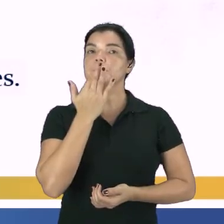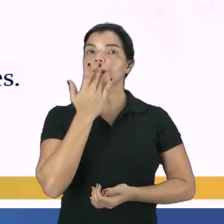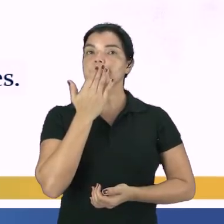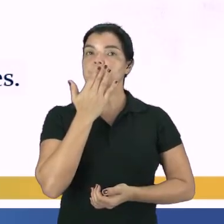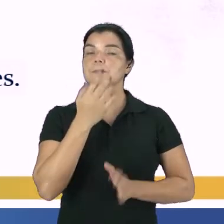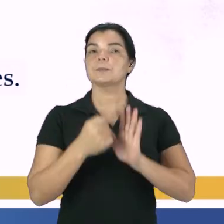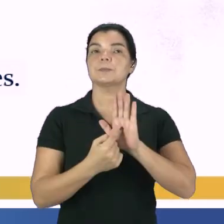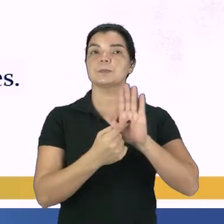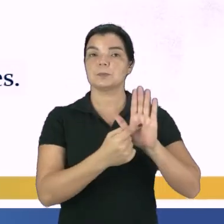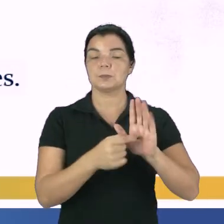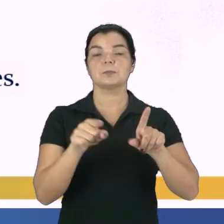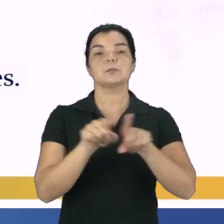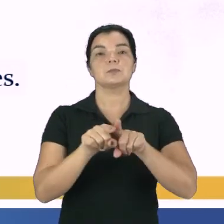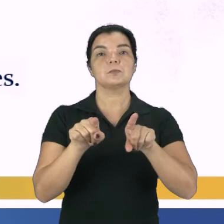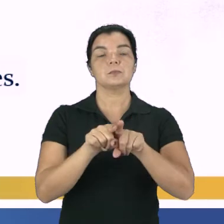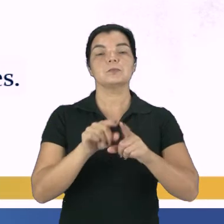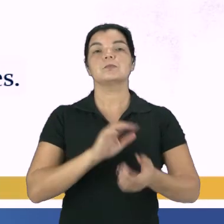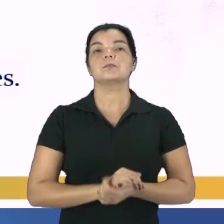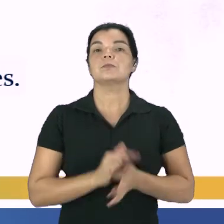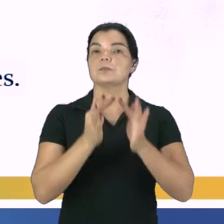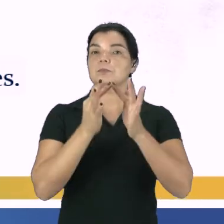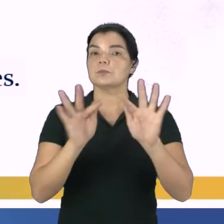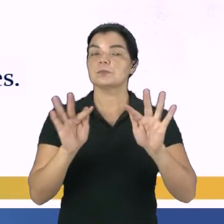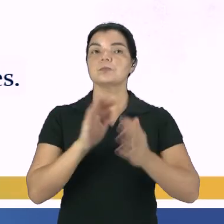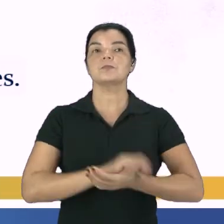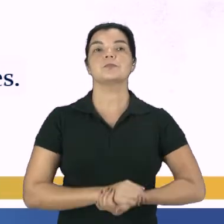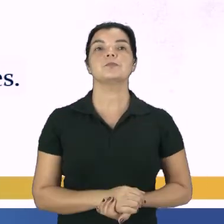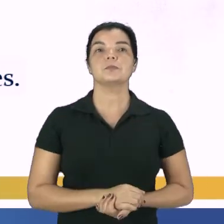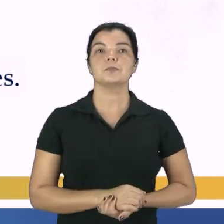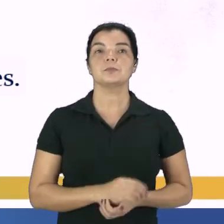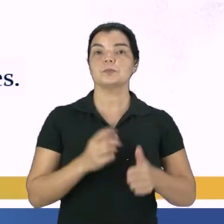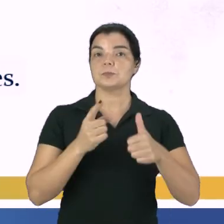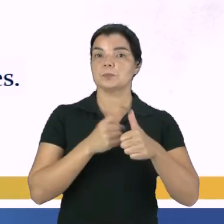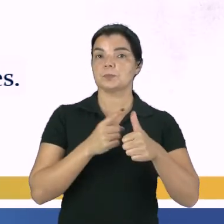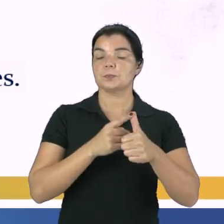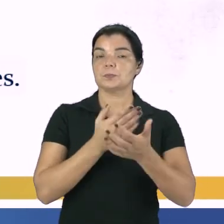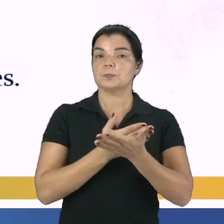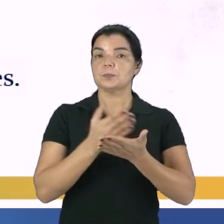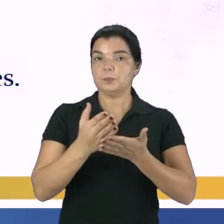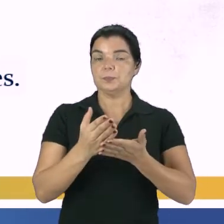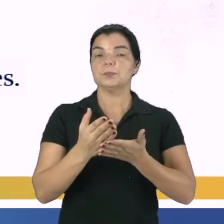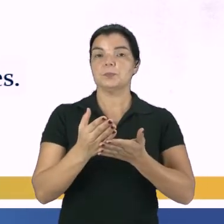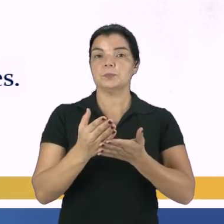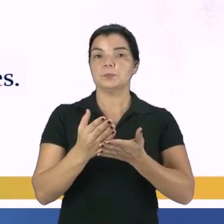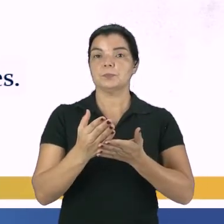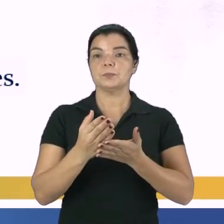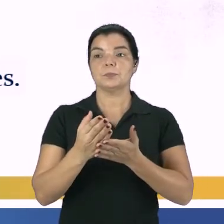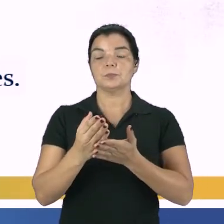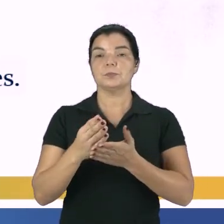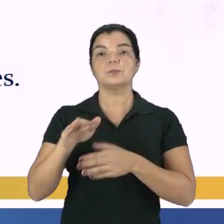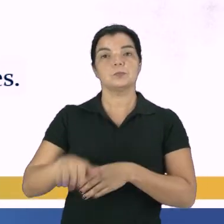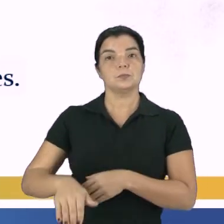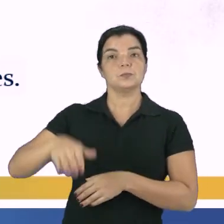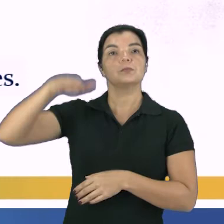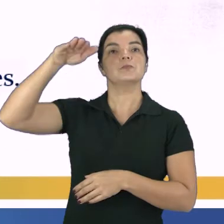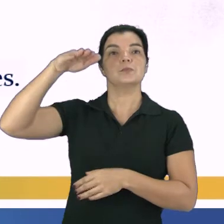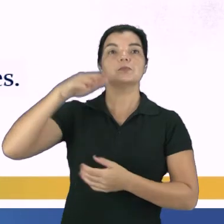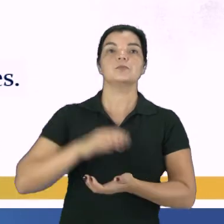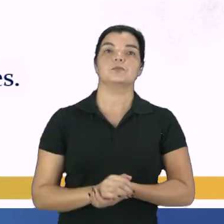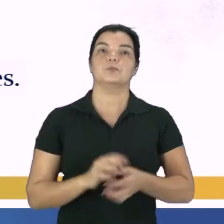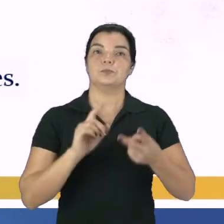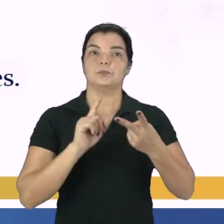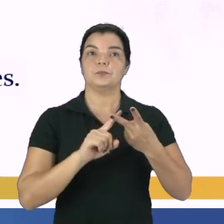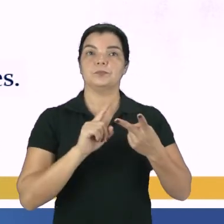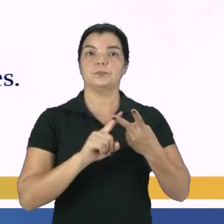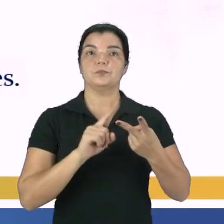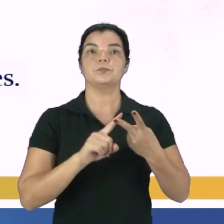tá destacando também aí na frase exemplo. Então primeiro a gente começa falando sobre a estatura, que é o height. Segundo,